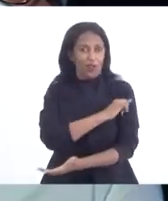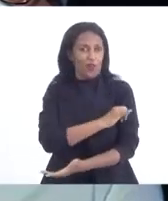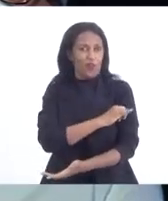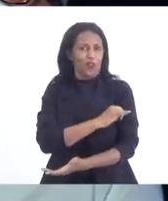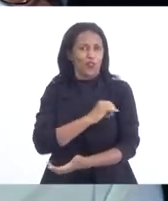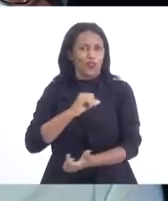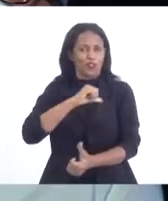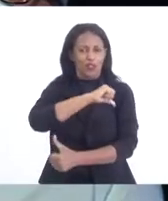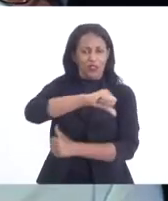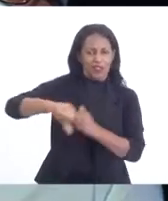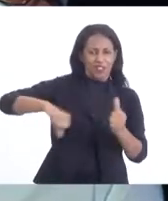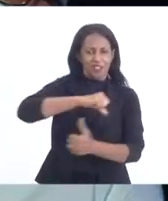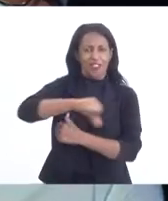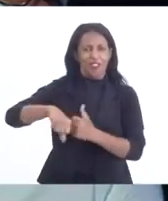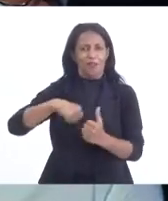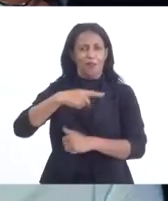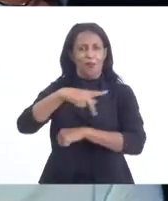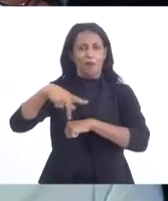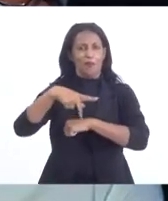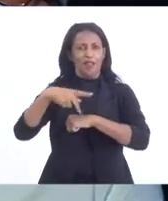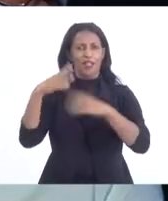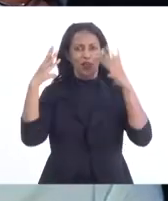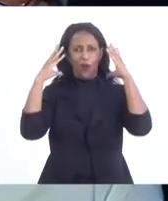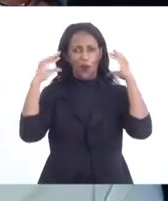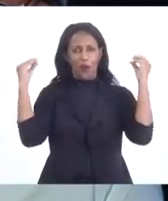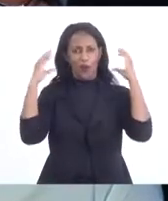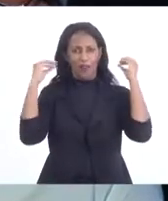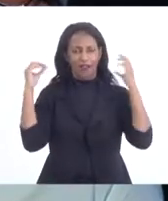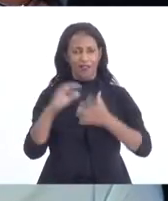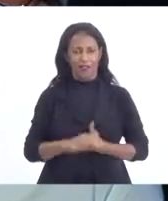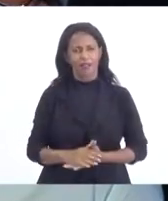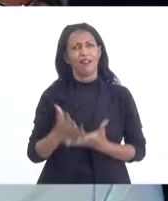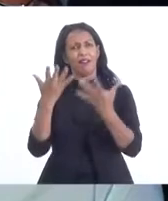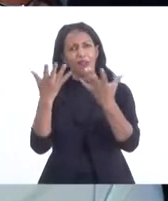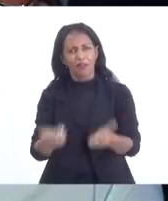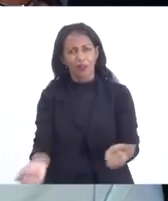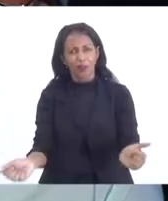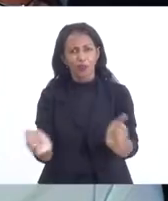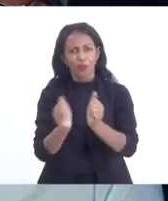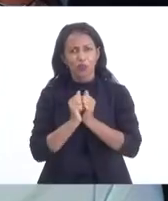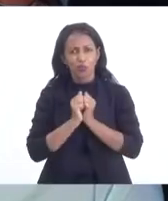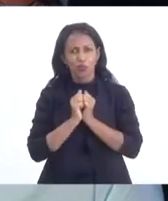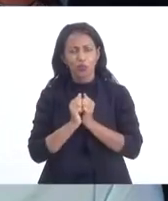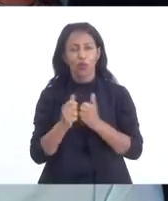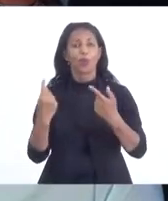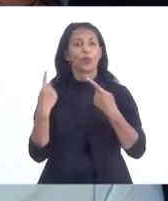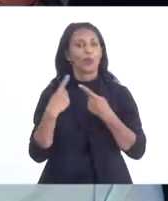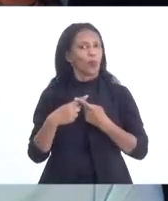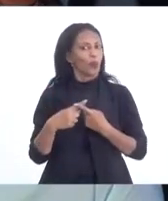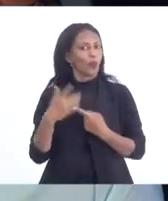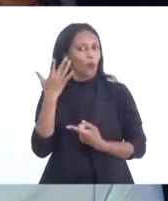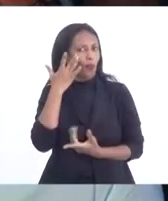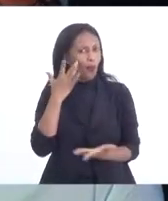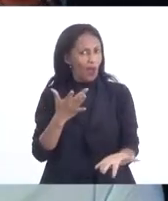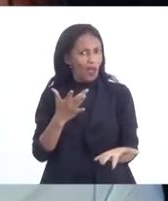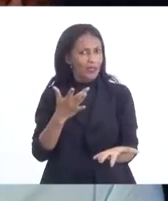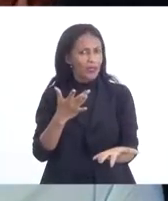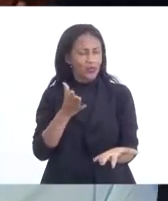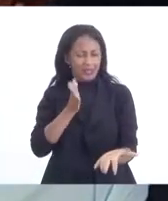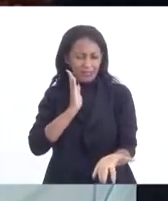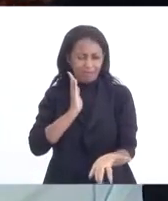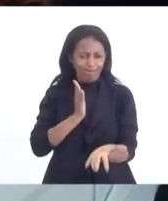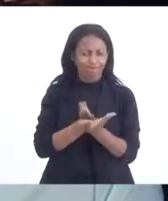virou uma Holanda. Me permita, deputado, vamos lançar o Rio Grão, porque eu acho que isso é um drive